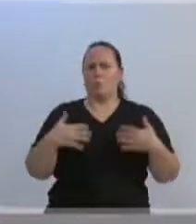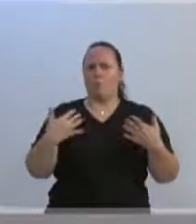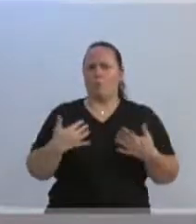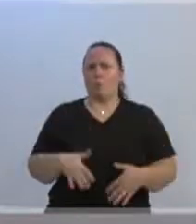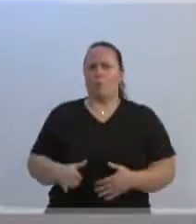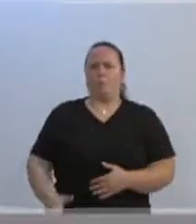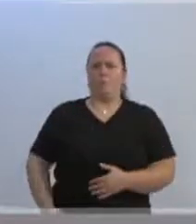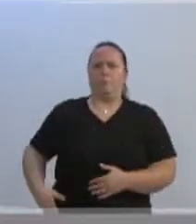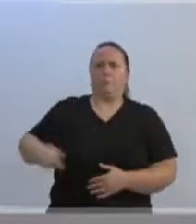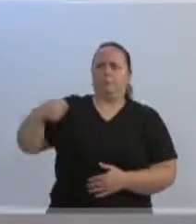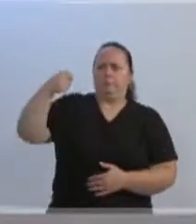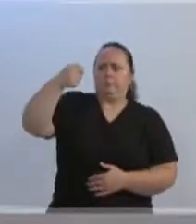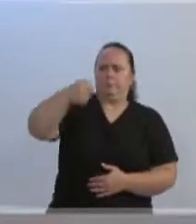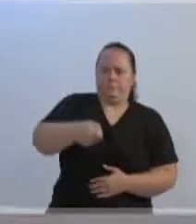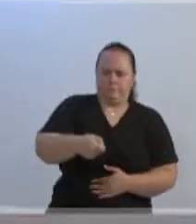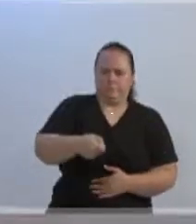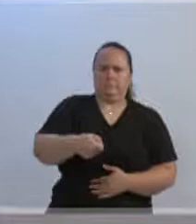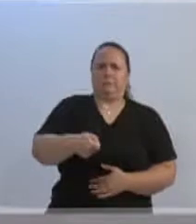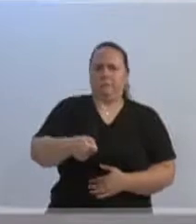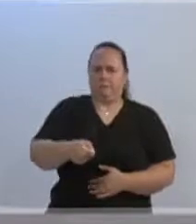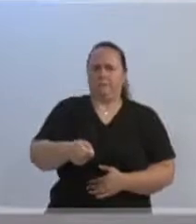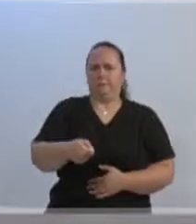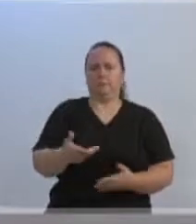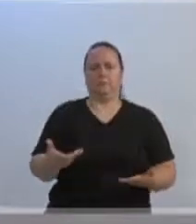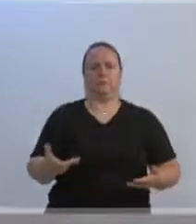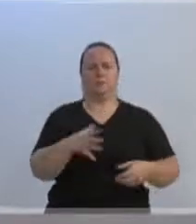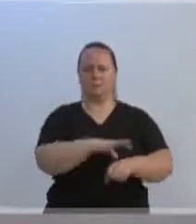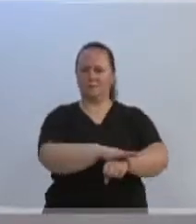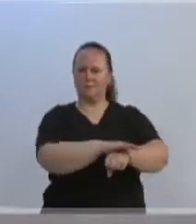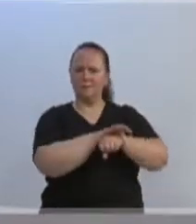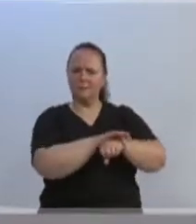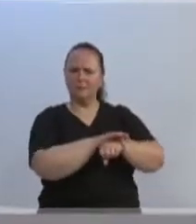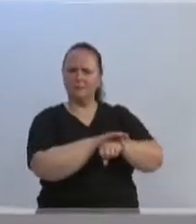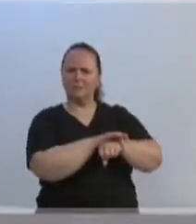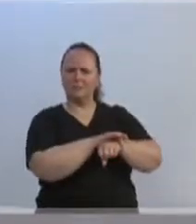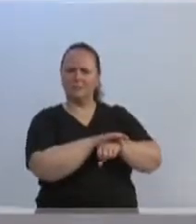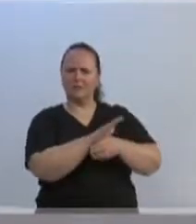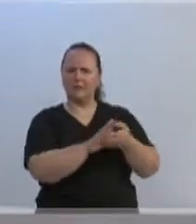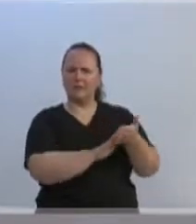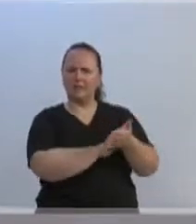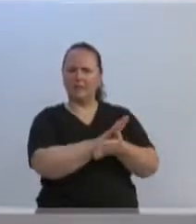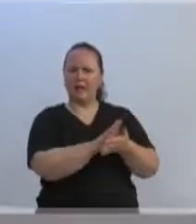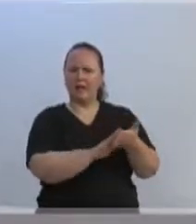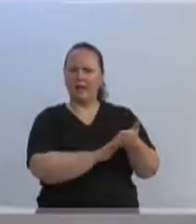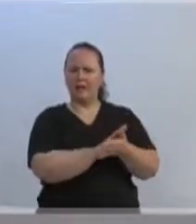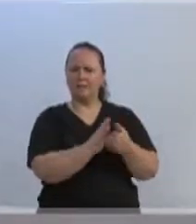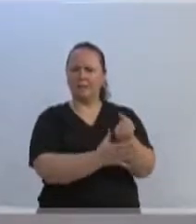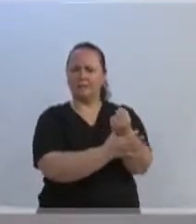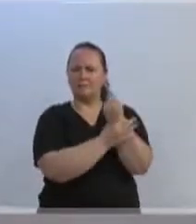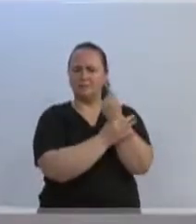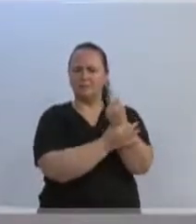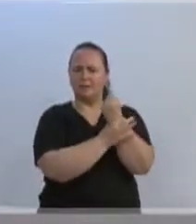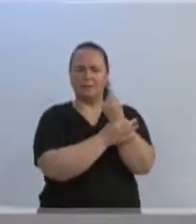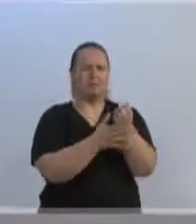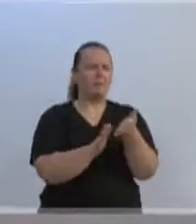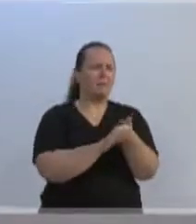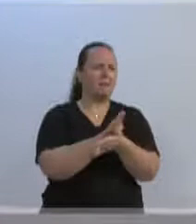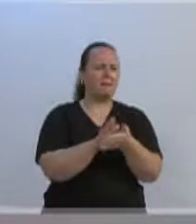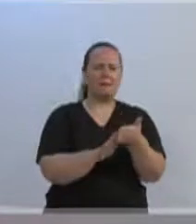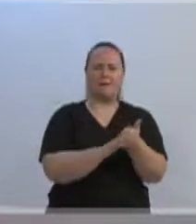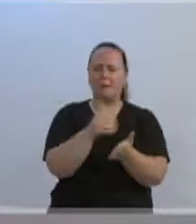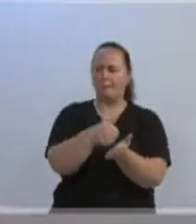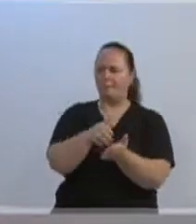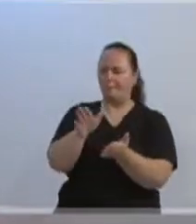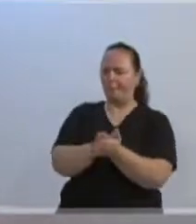se fosse uma correção se fosse pra garantir a segurança mas é 20 e 30 minutos quando sabe que está fazendo já começa a comunicação